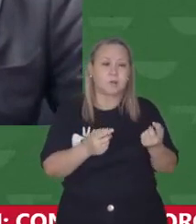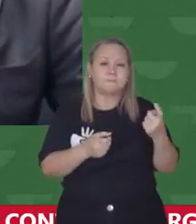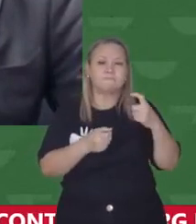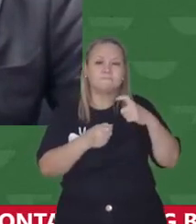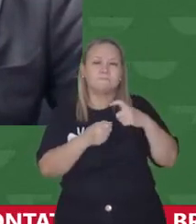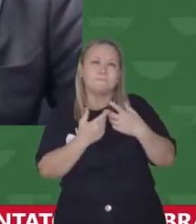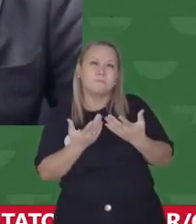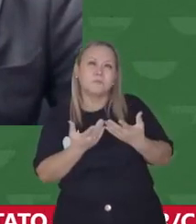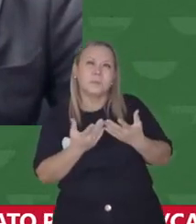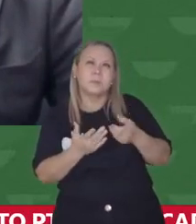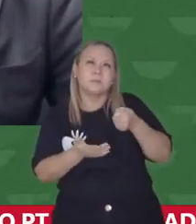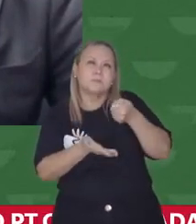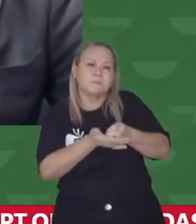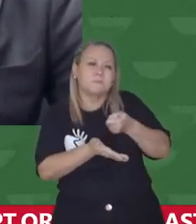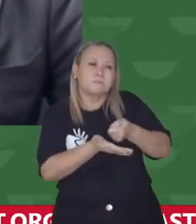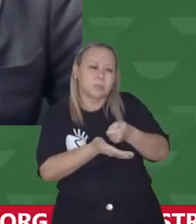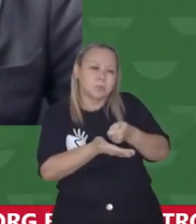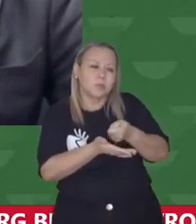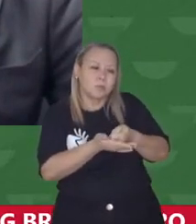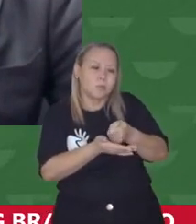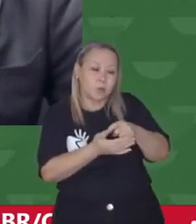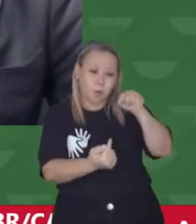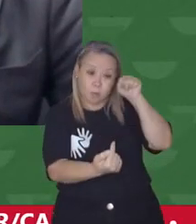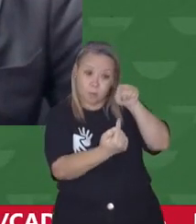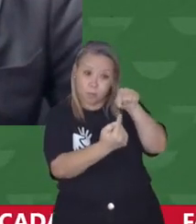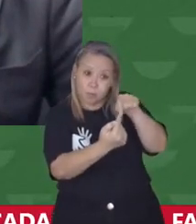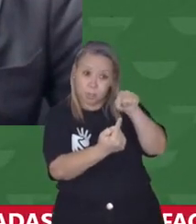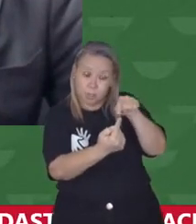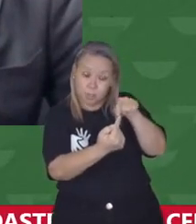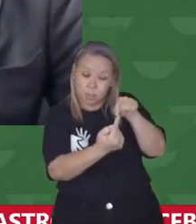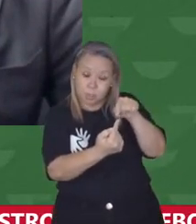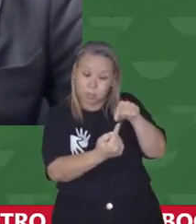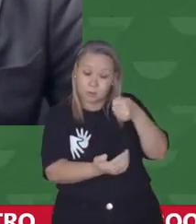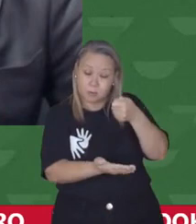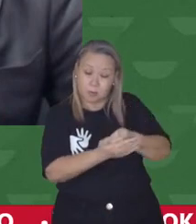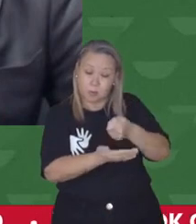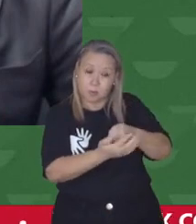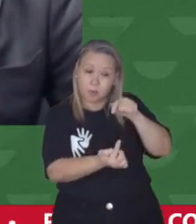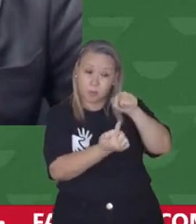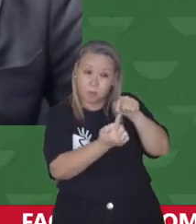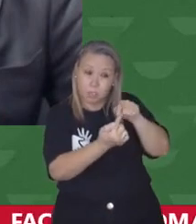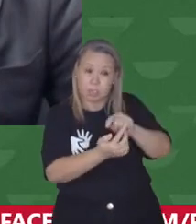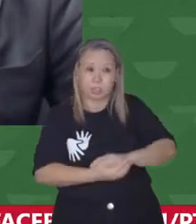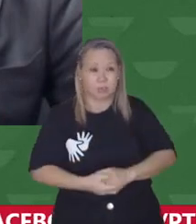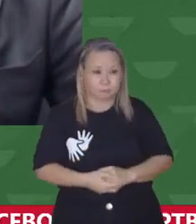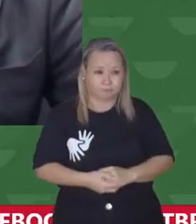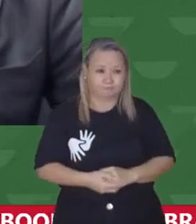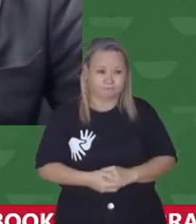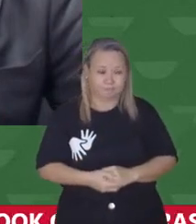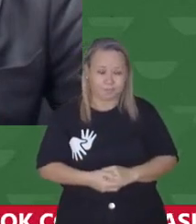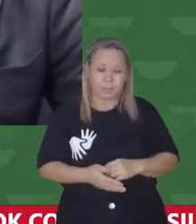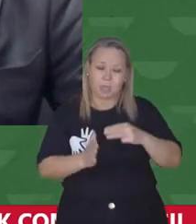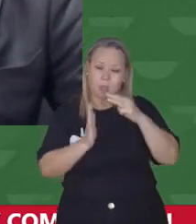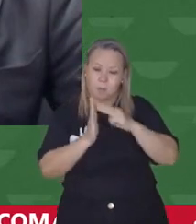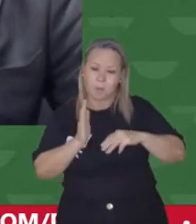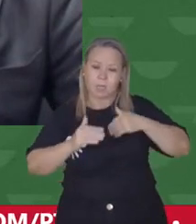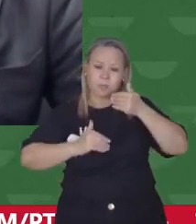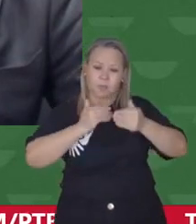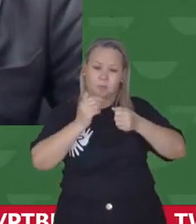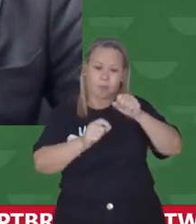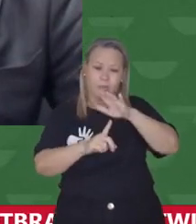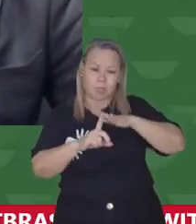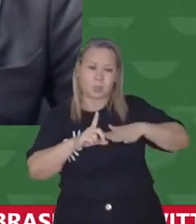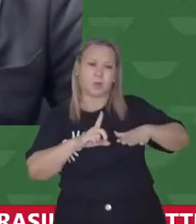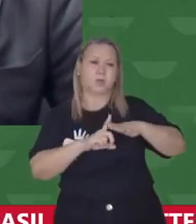nós cumprirmos as nossas missões, os nossos objetivos, as nossas metas de desenvolvimento